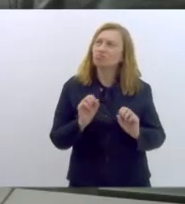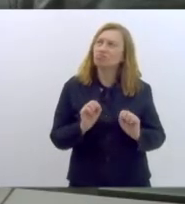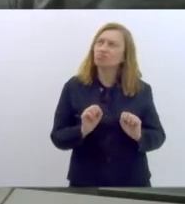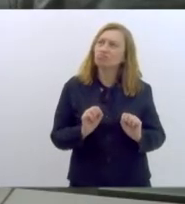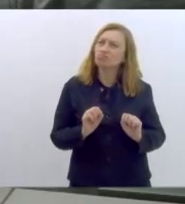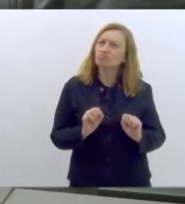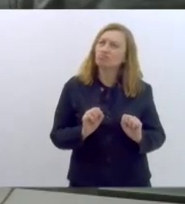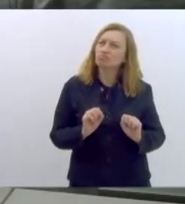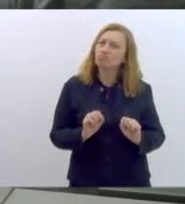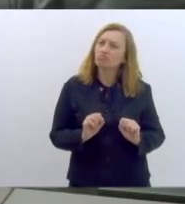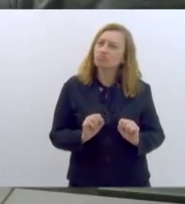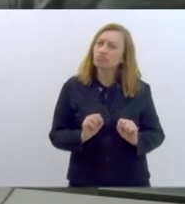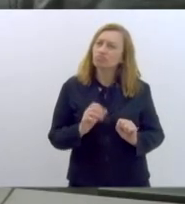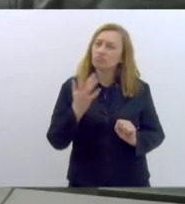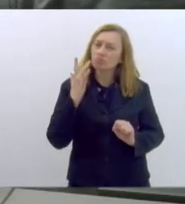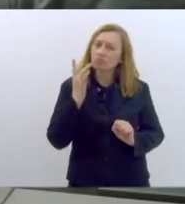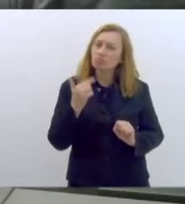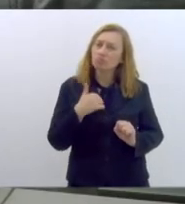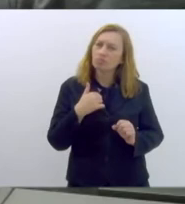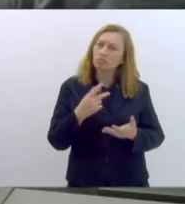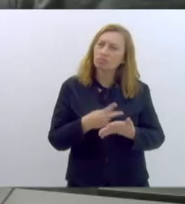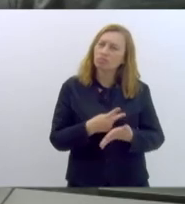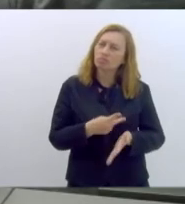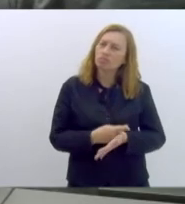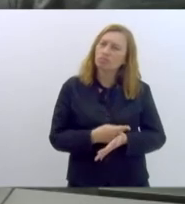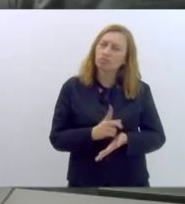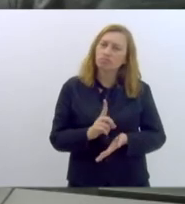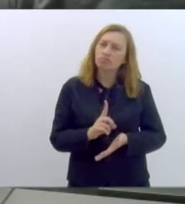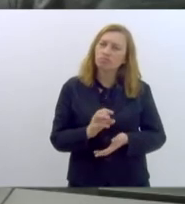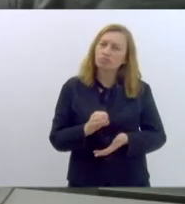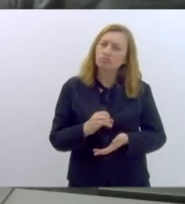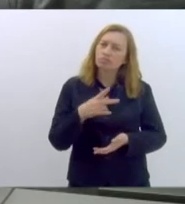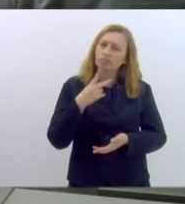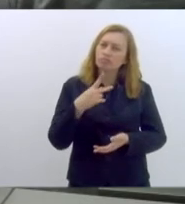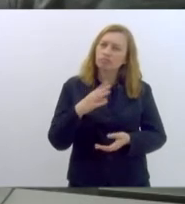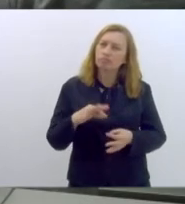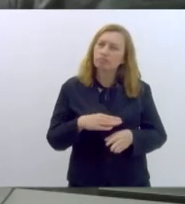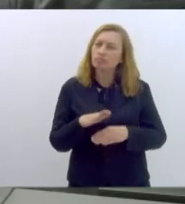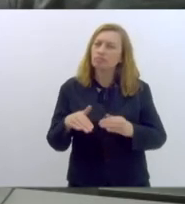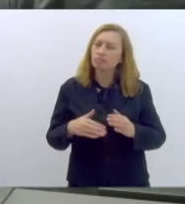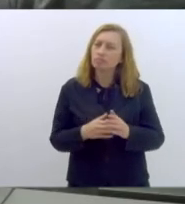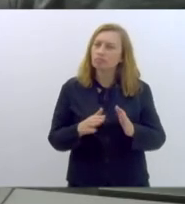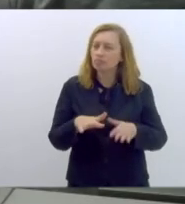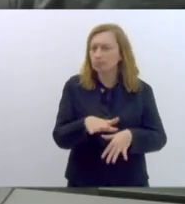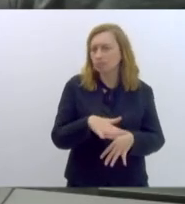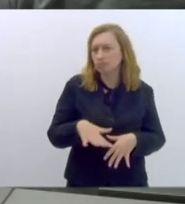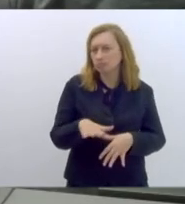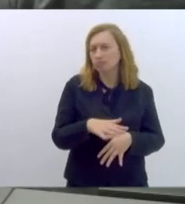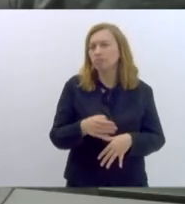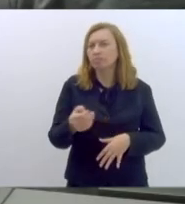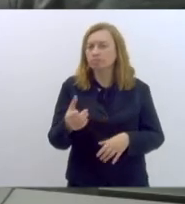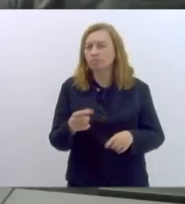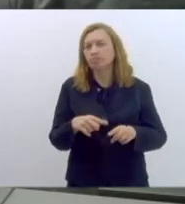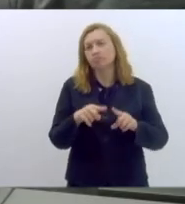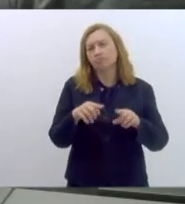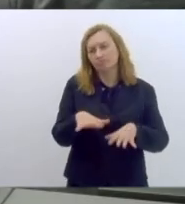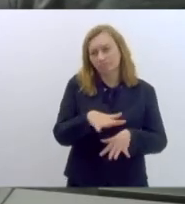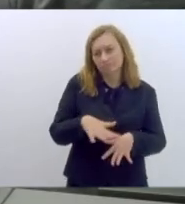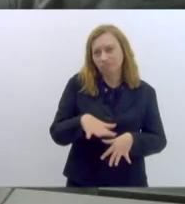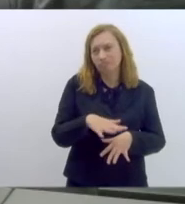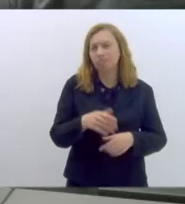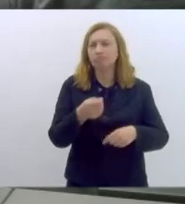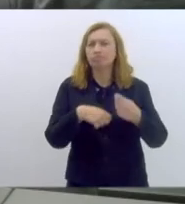eu não vou estar sendo leviano se eu afirmar que todos os setores, ou poucos são os setores